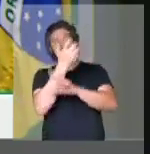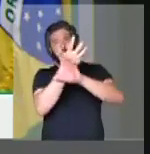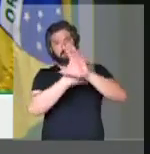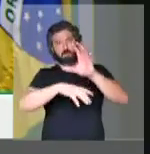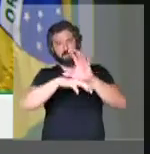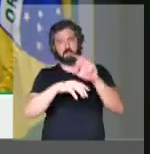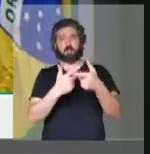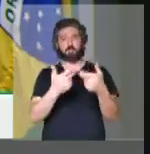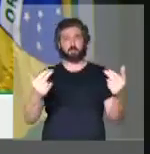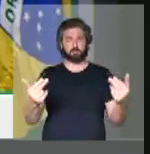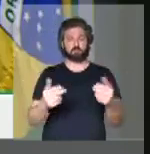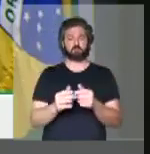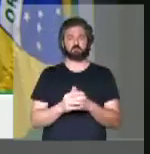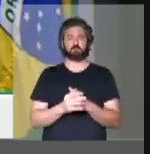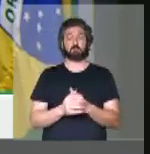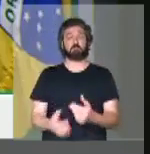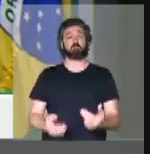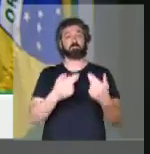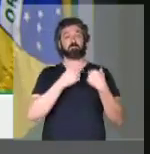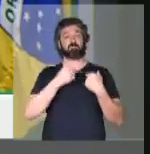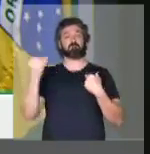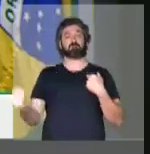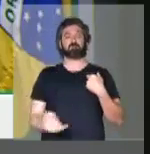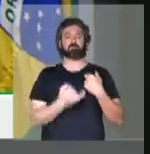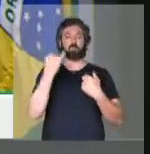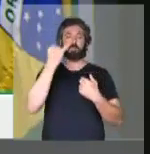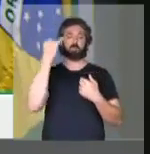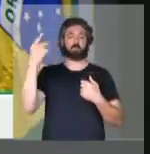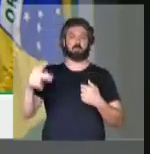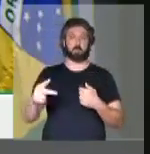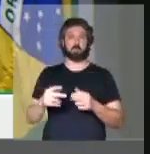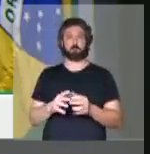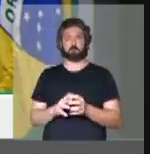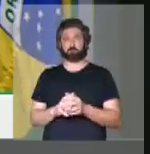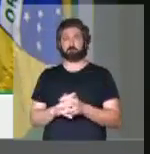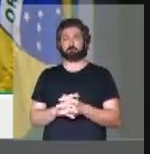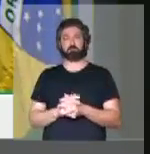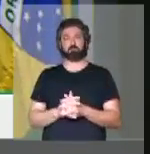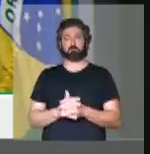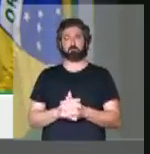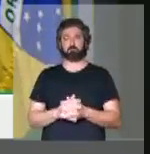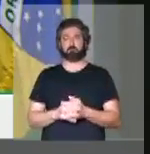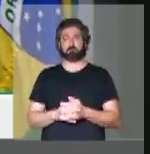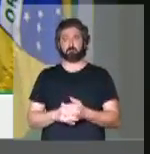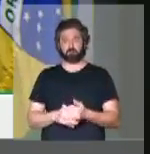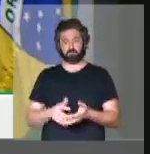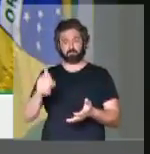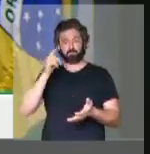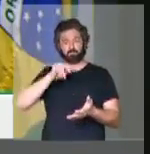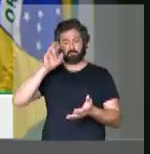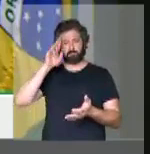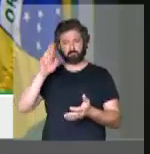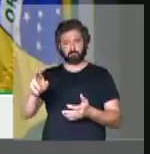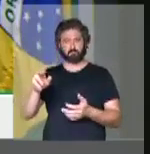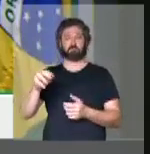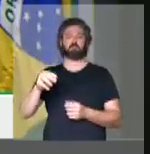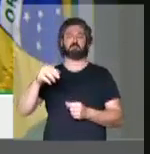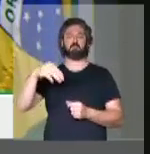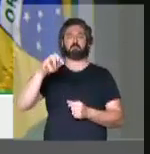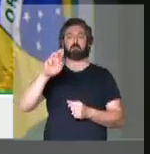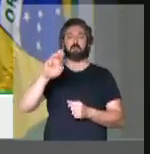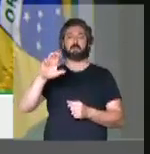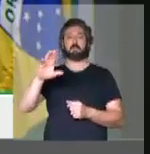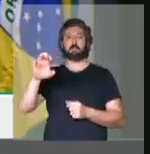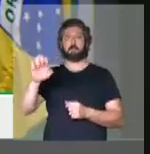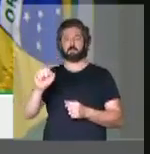Augusto Aras é bem ciente dessas responsabilidades, com a sua eminente companheira, a senhora Maria das